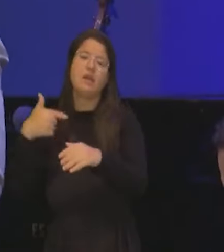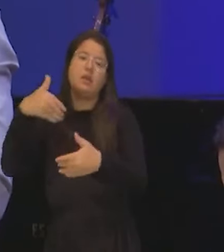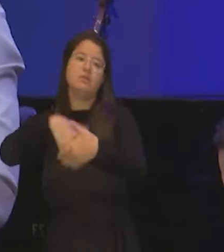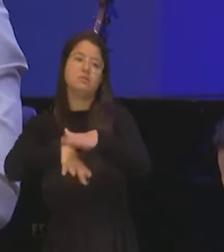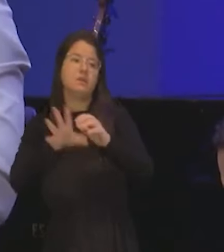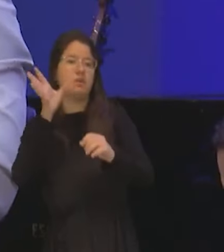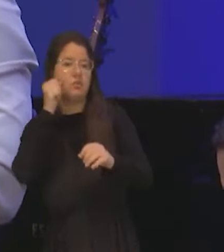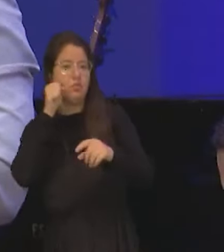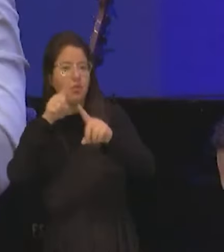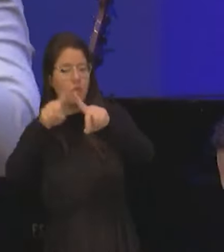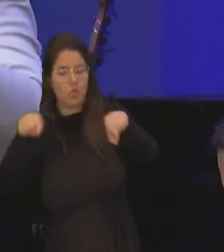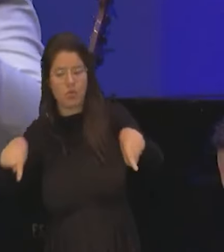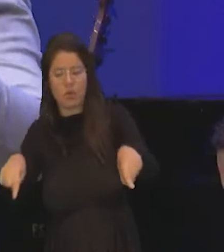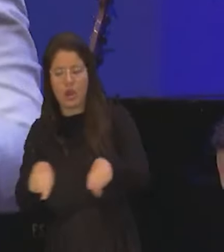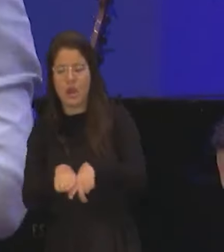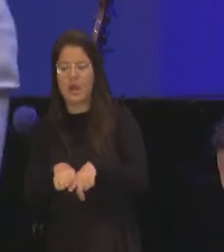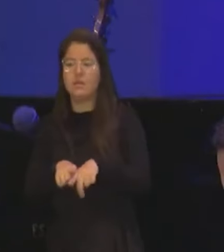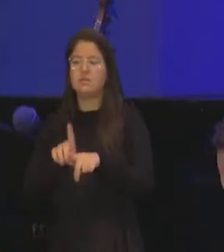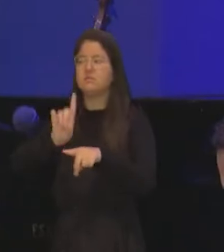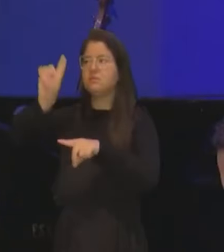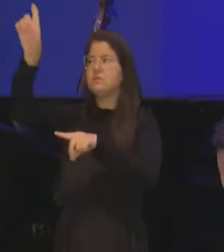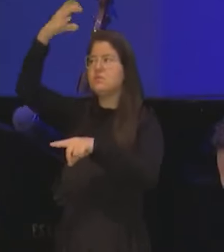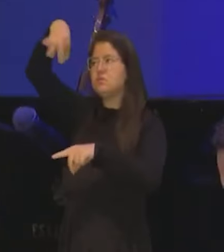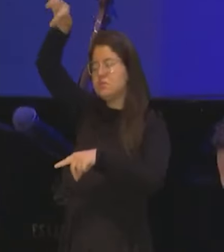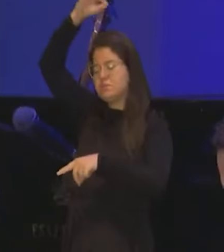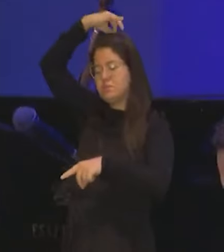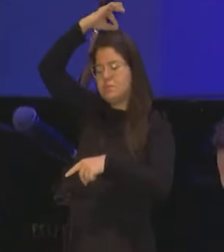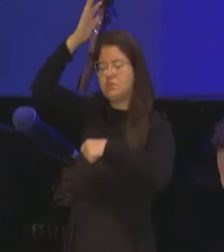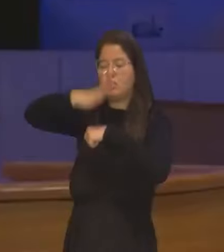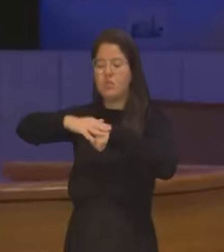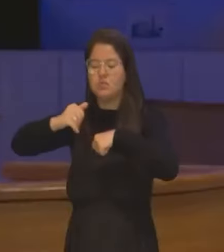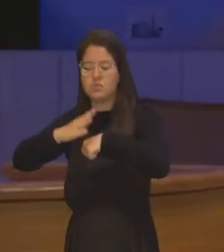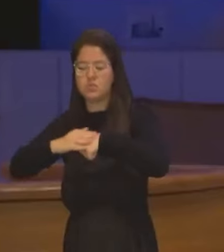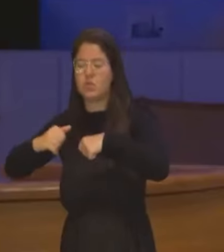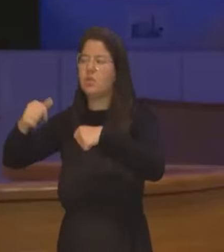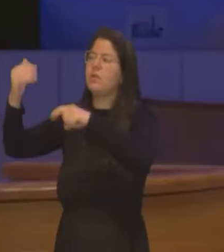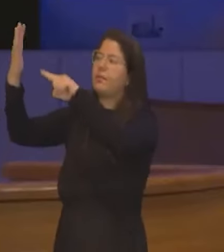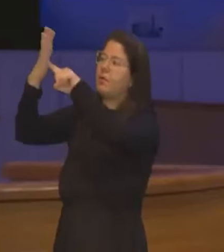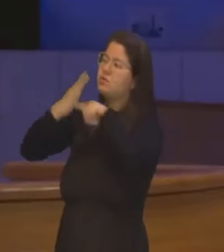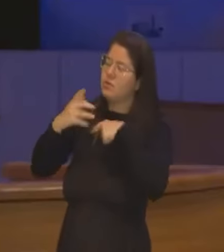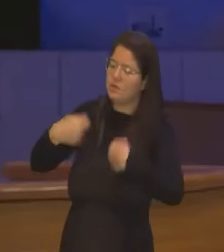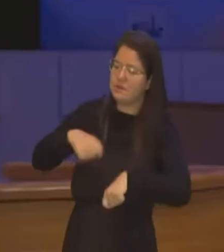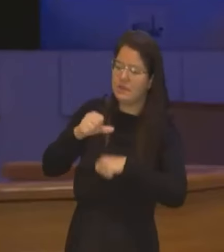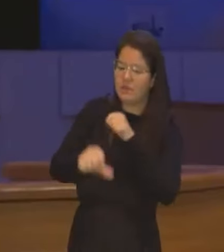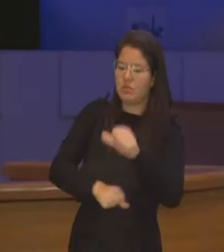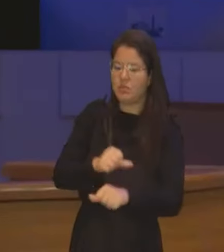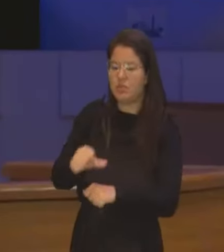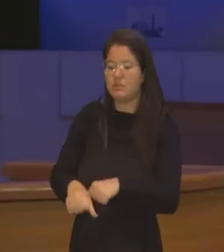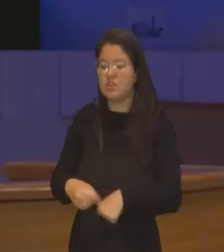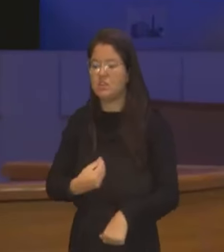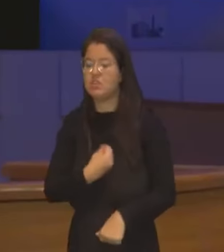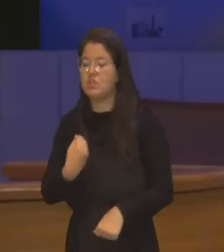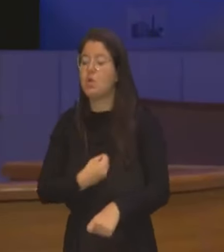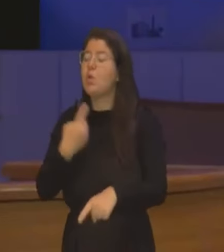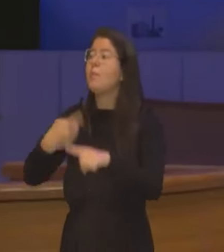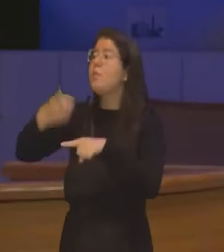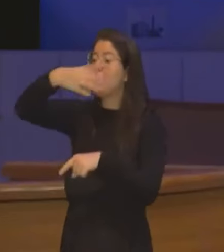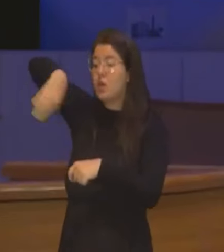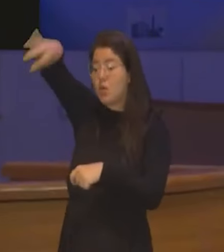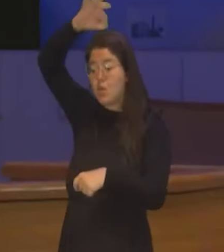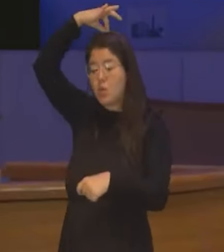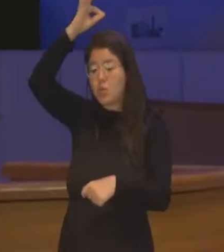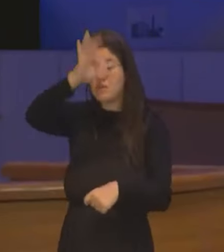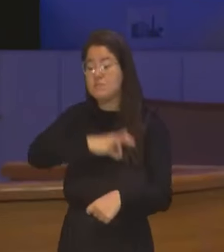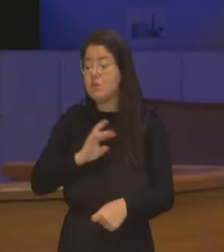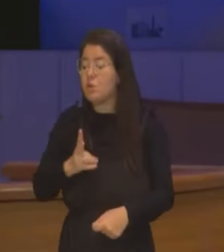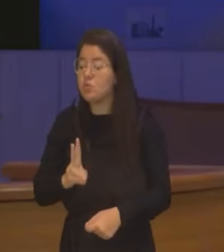quarto e eu fui consolado pelo Espírito Santo, Ele me mostrou que eu precisava mudar de vida. Por quê? Porque o Espírito continua a